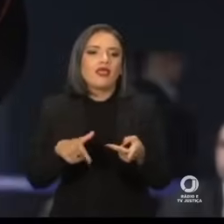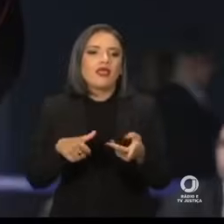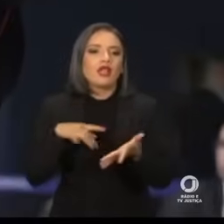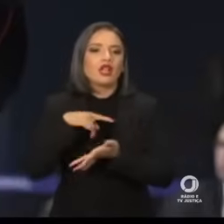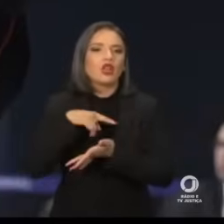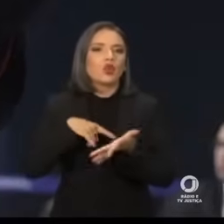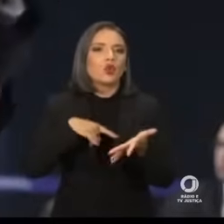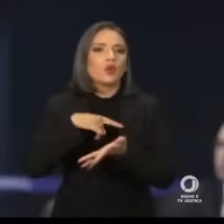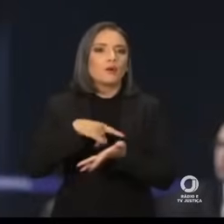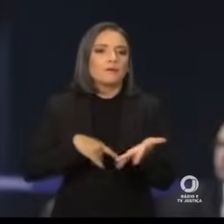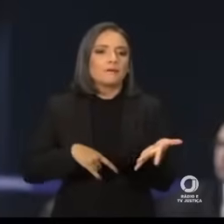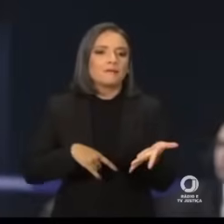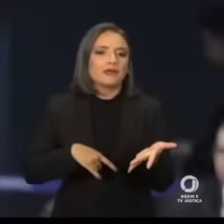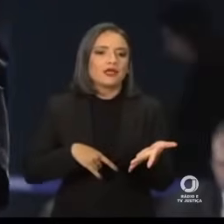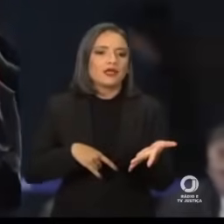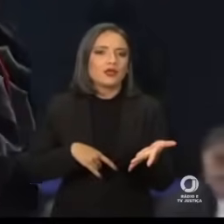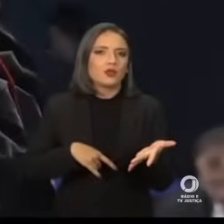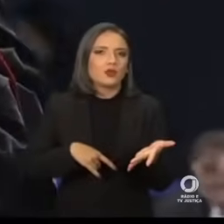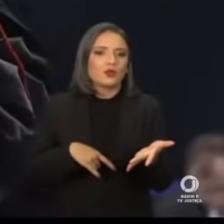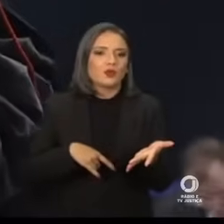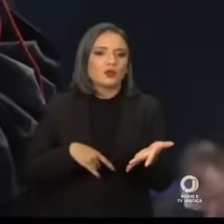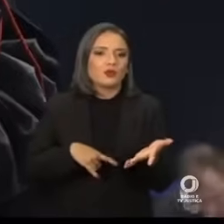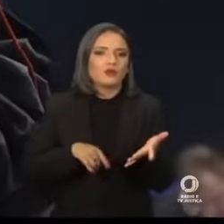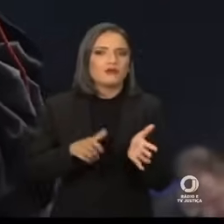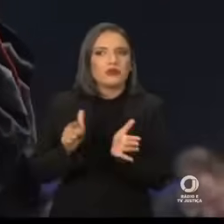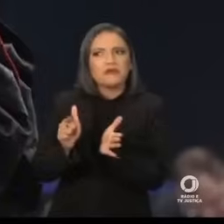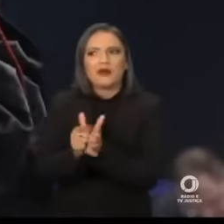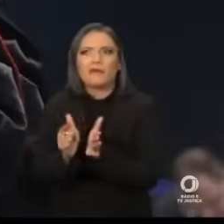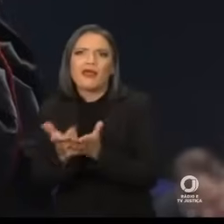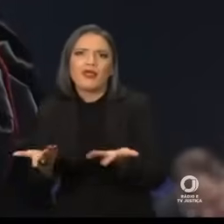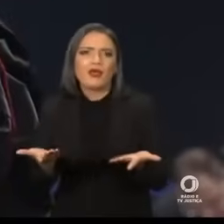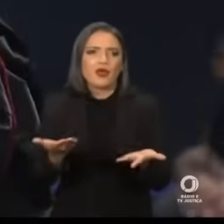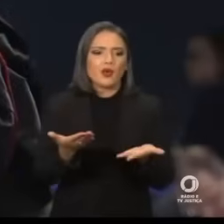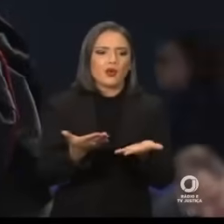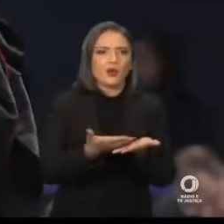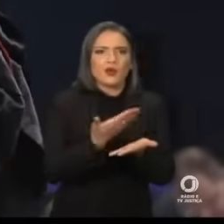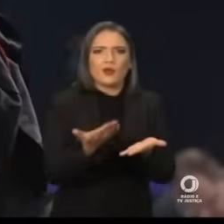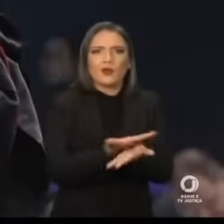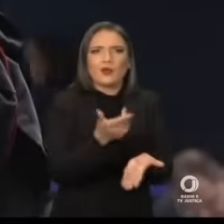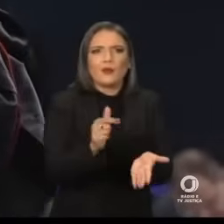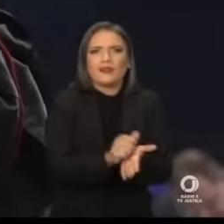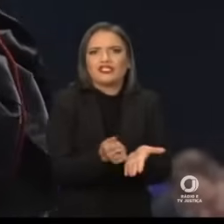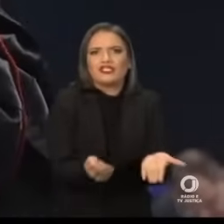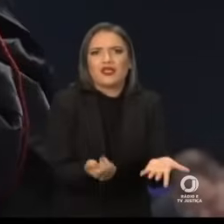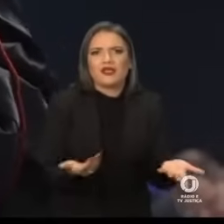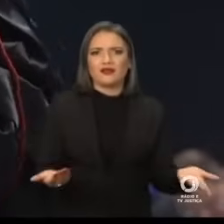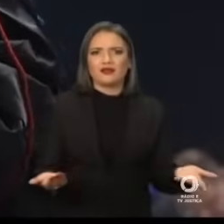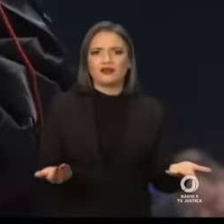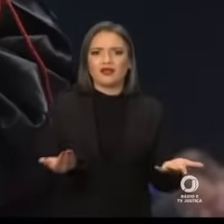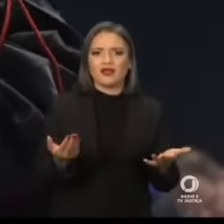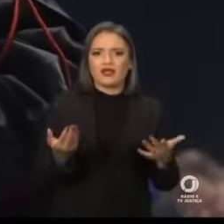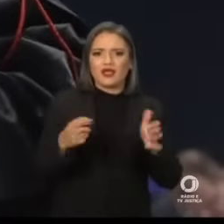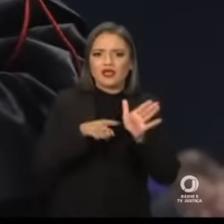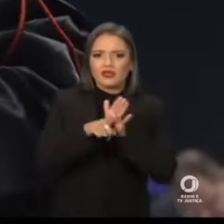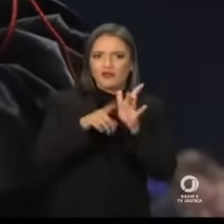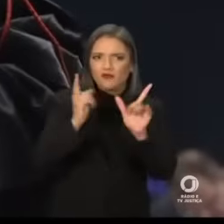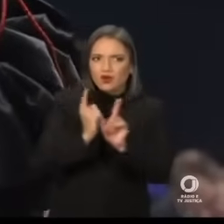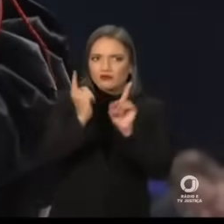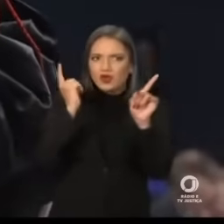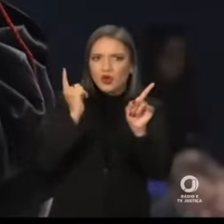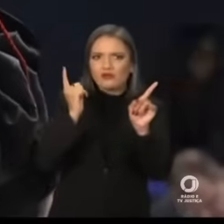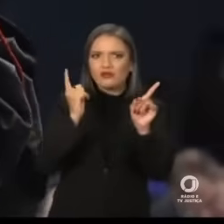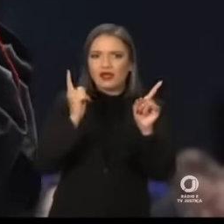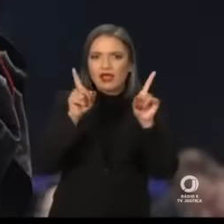documentos como um papel, uma agenda, que foram localizados em computadores.